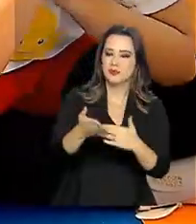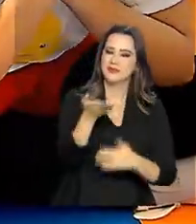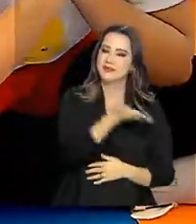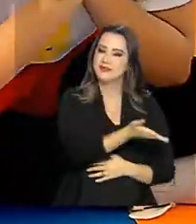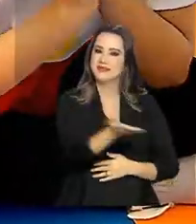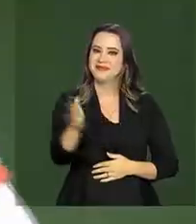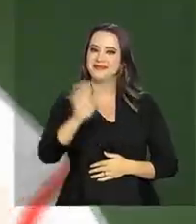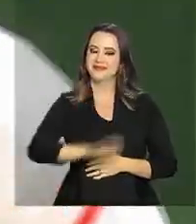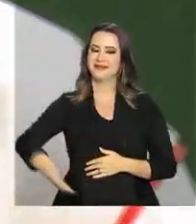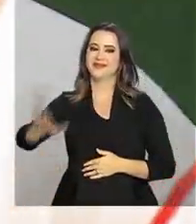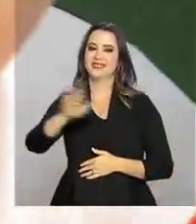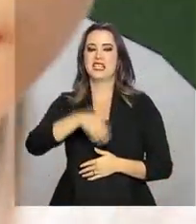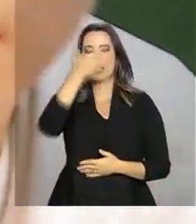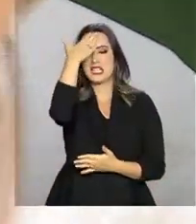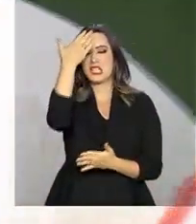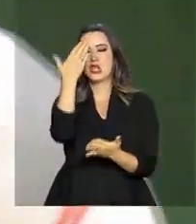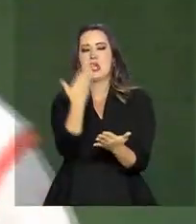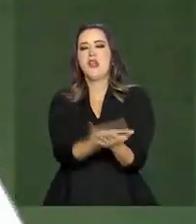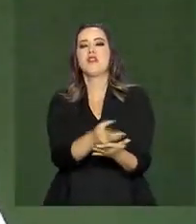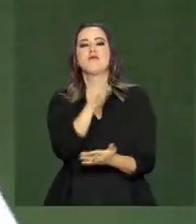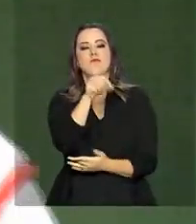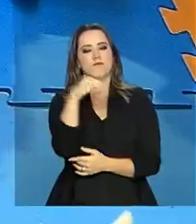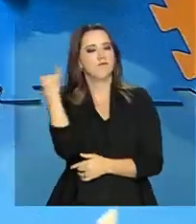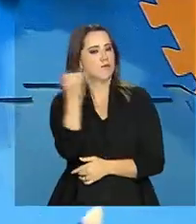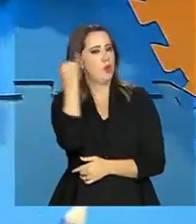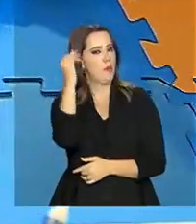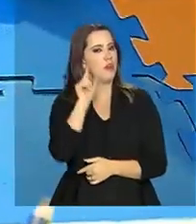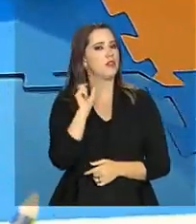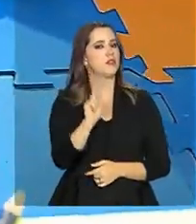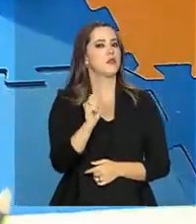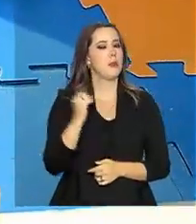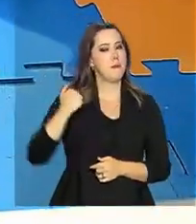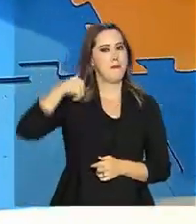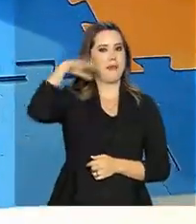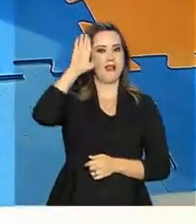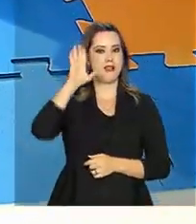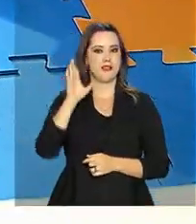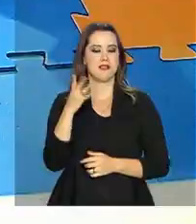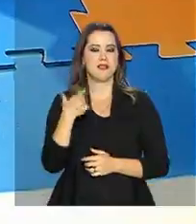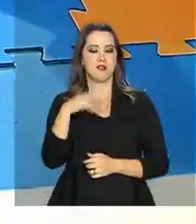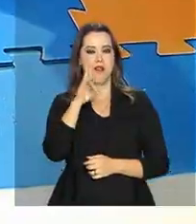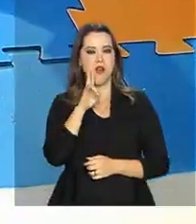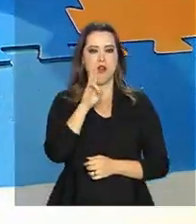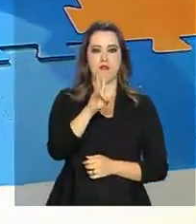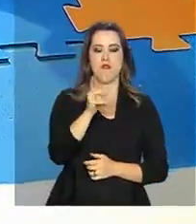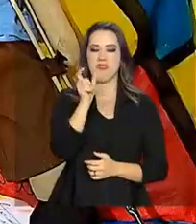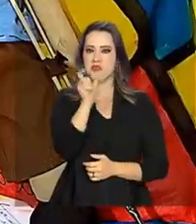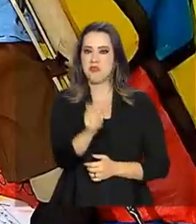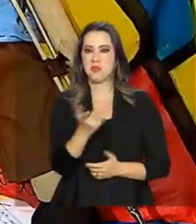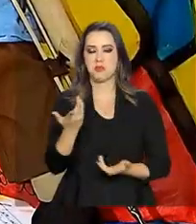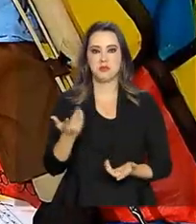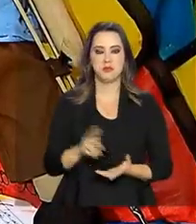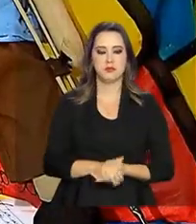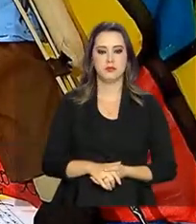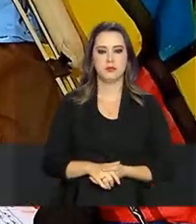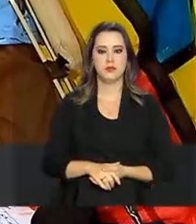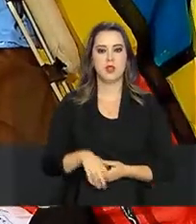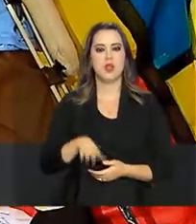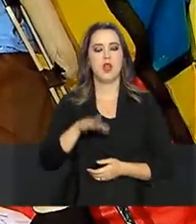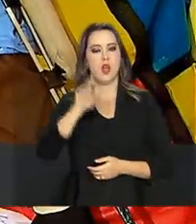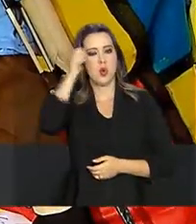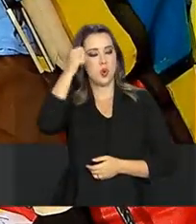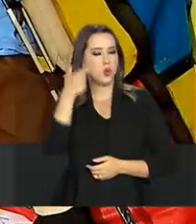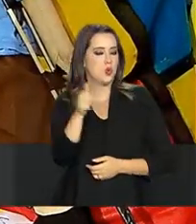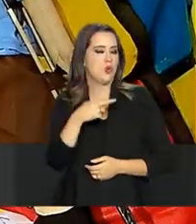essas crianças a certeza de que o que importa vai muito além da imagem do outro ela importa em